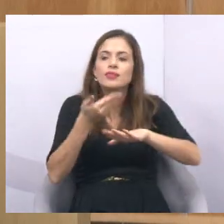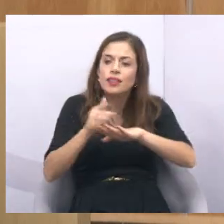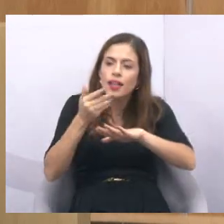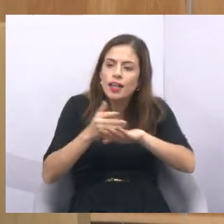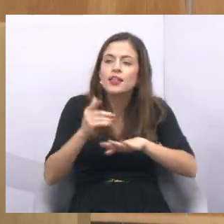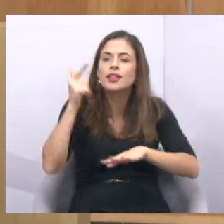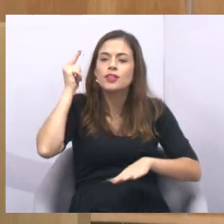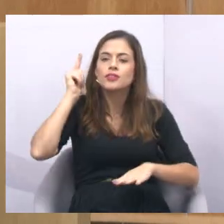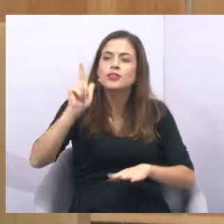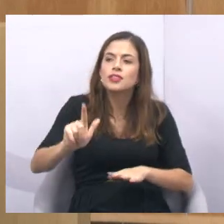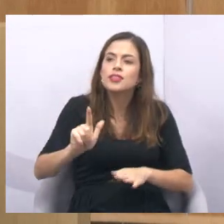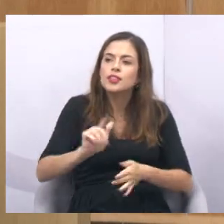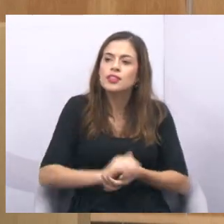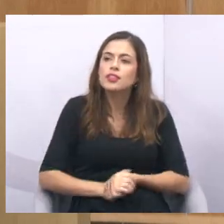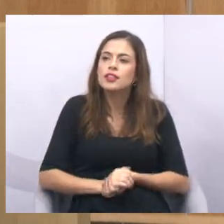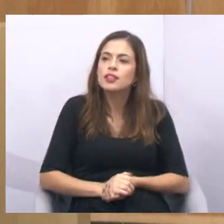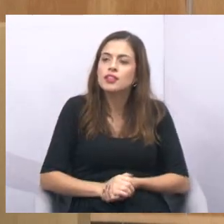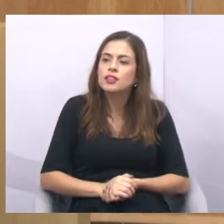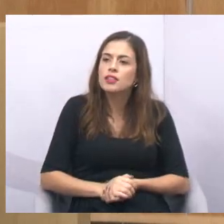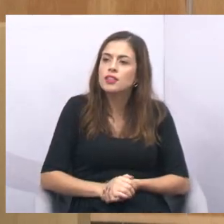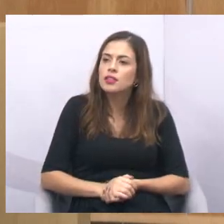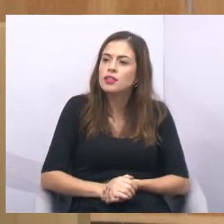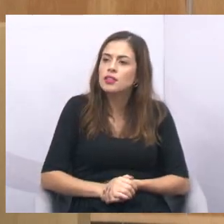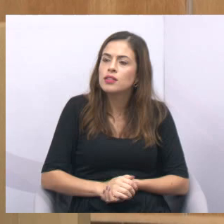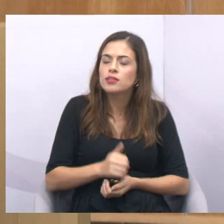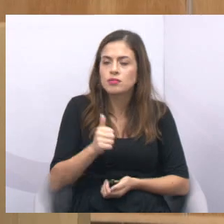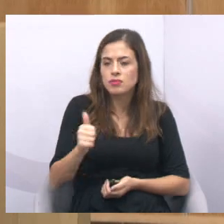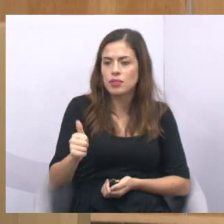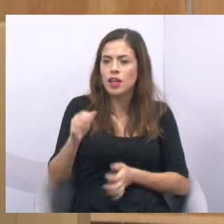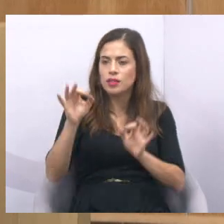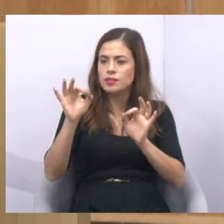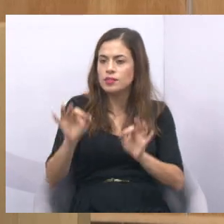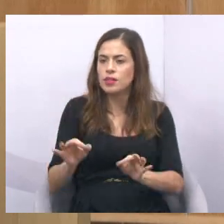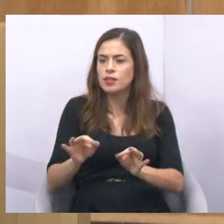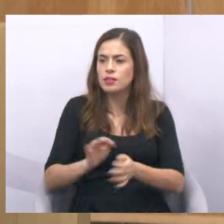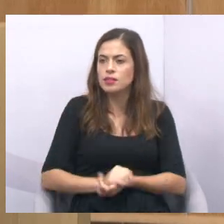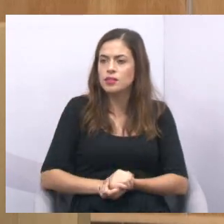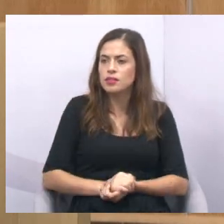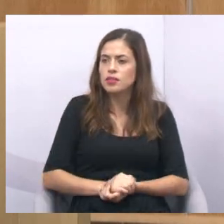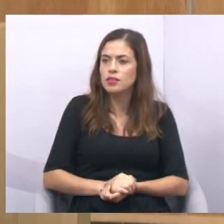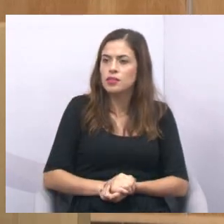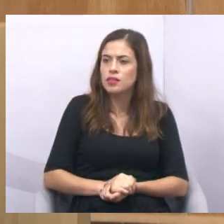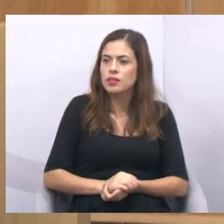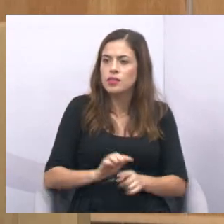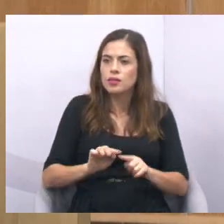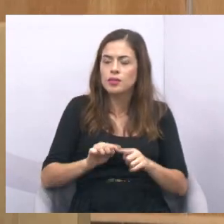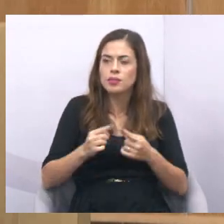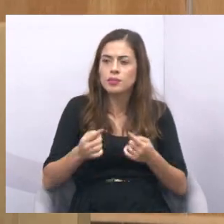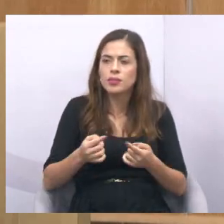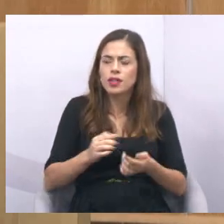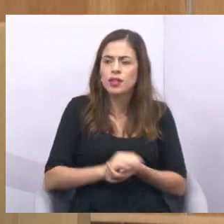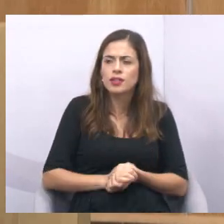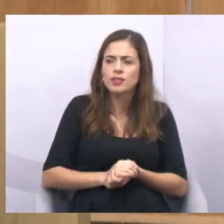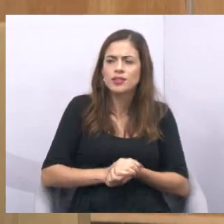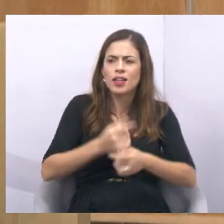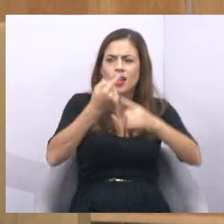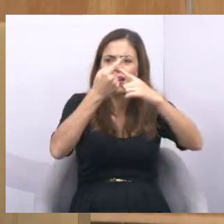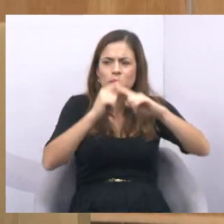vão conseguir, é isso aí, tal, não sei o quê. Certo. Pega um cara que disputou 3